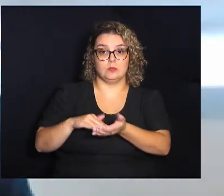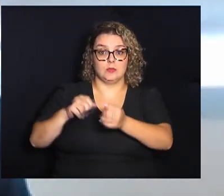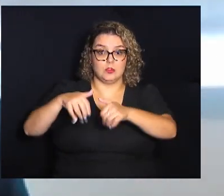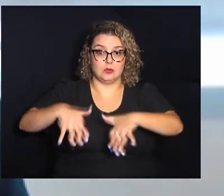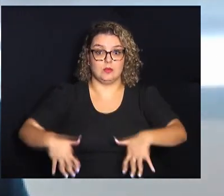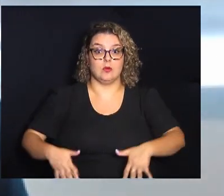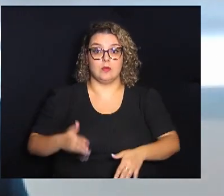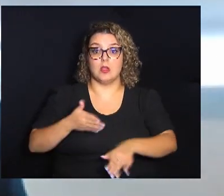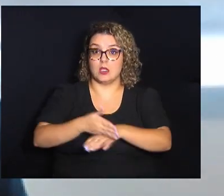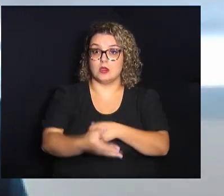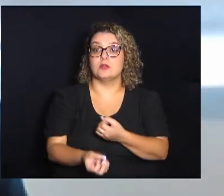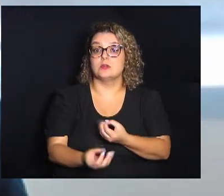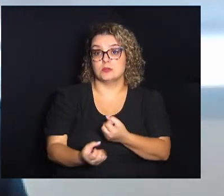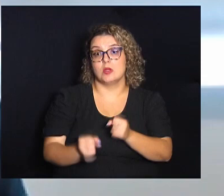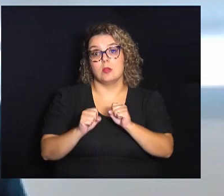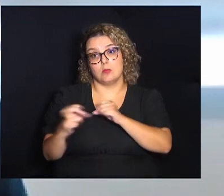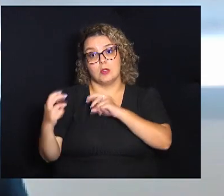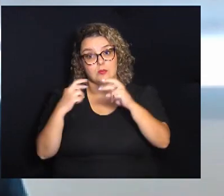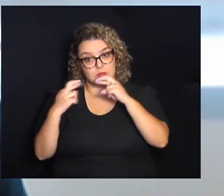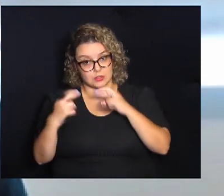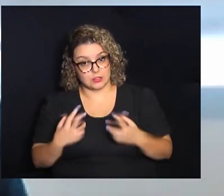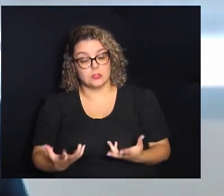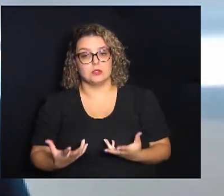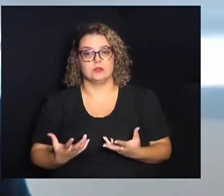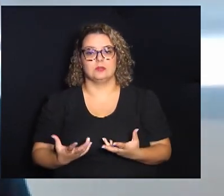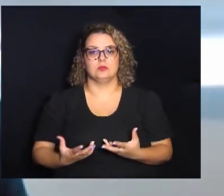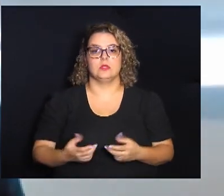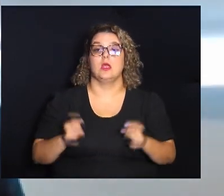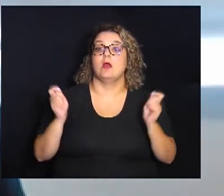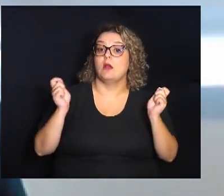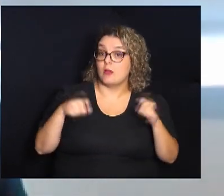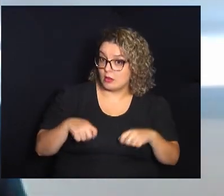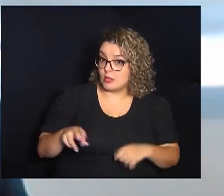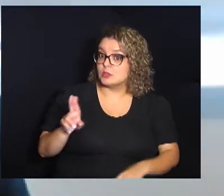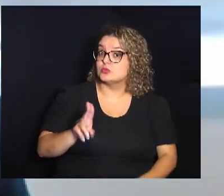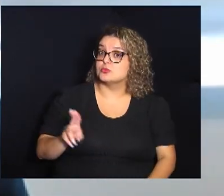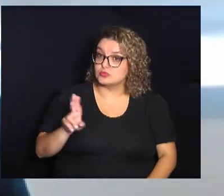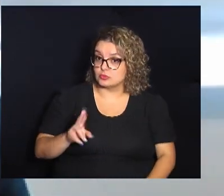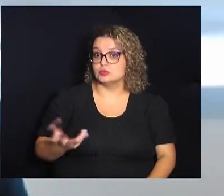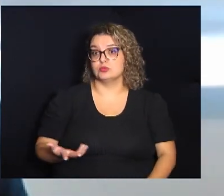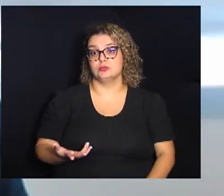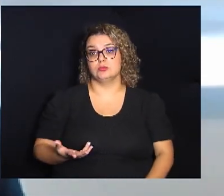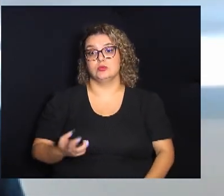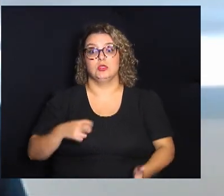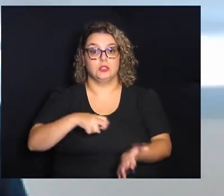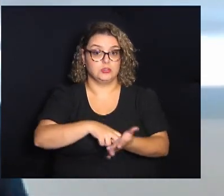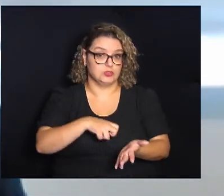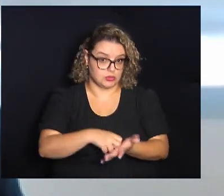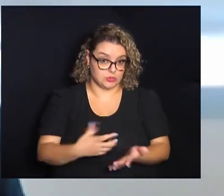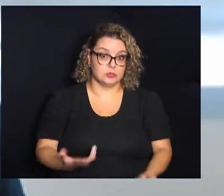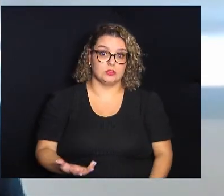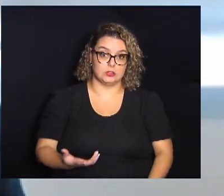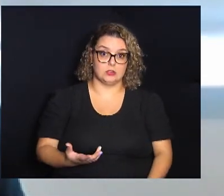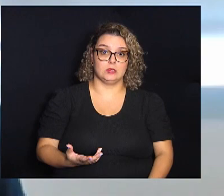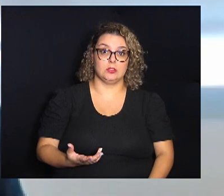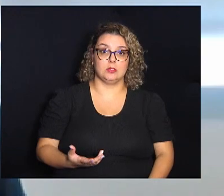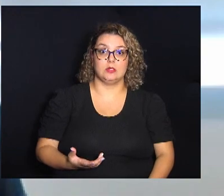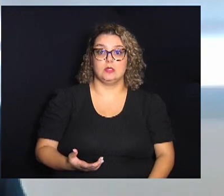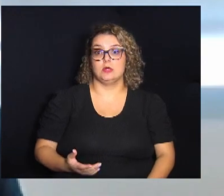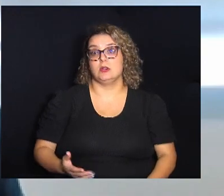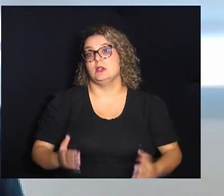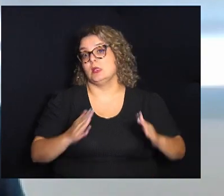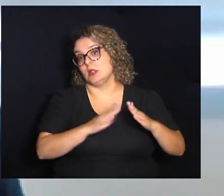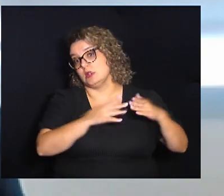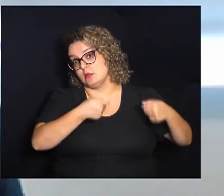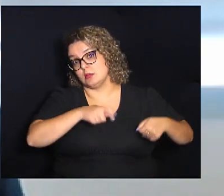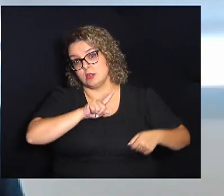dados, elas vão poder fiscalizar de forma efetiva e aplicar as penalidades ou sanções devidas às casas de apostas que não se adequarem